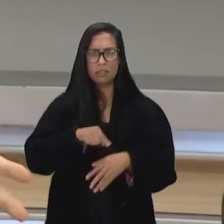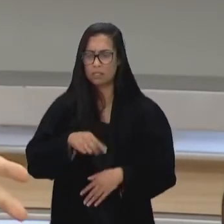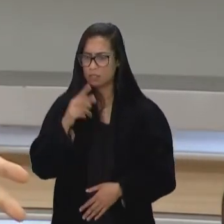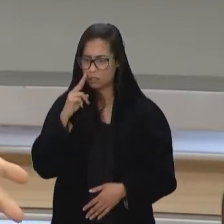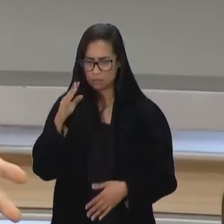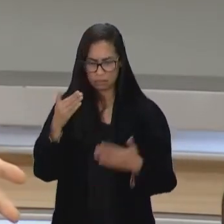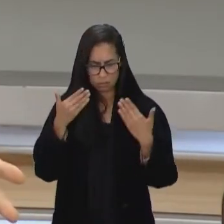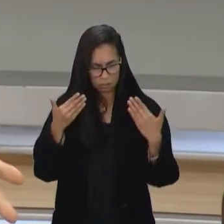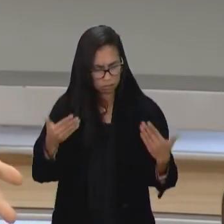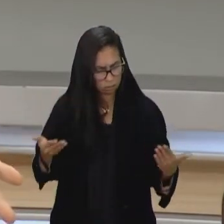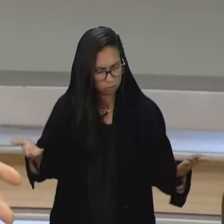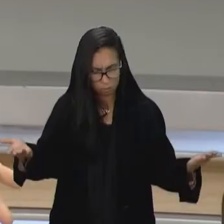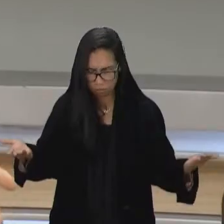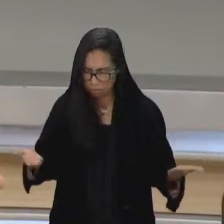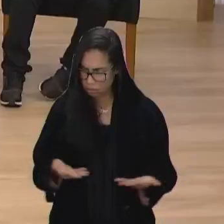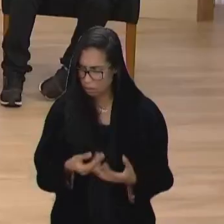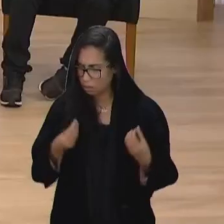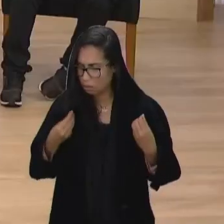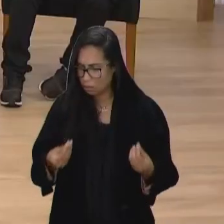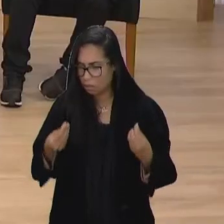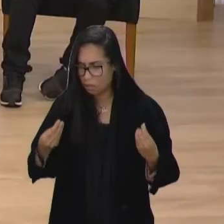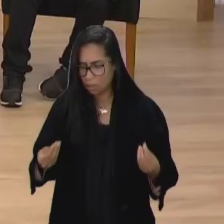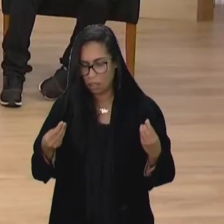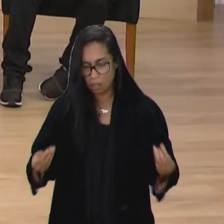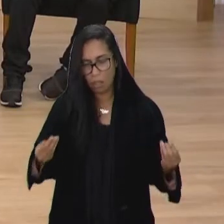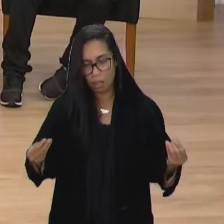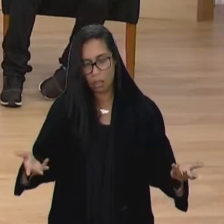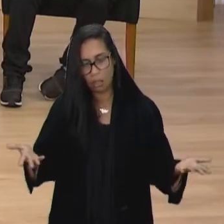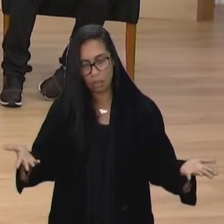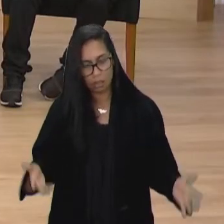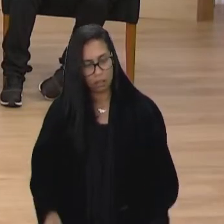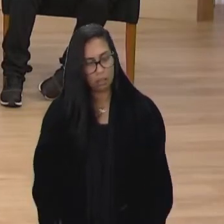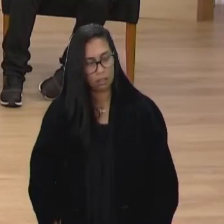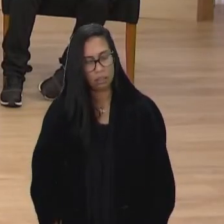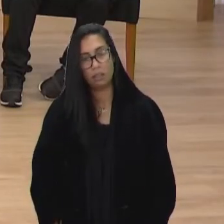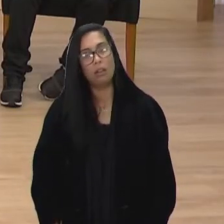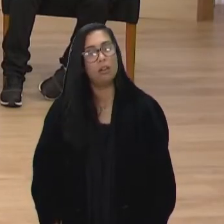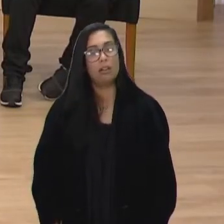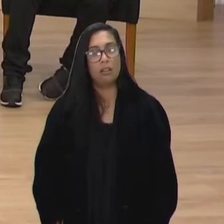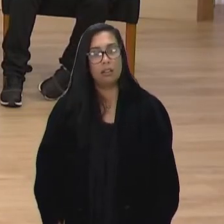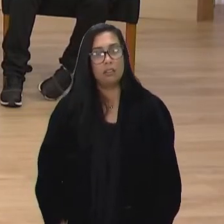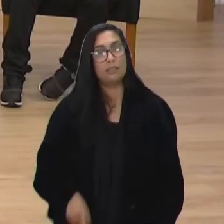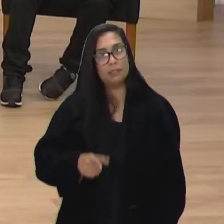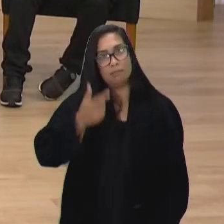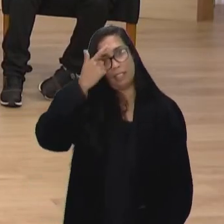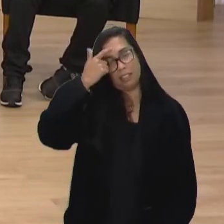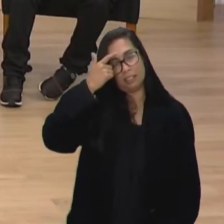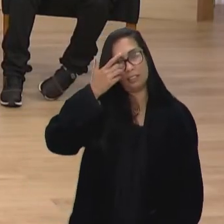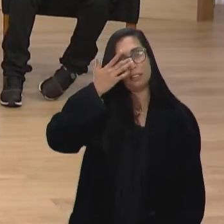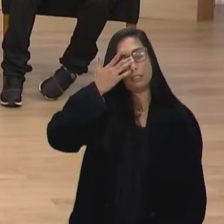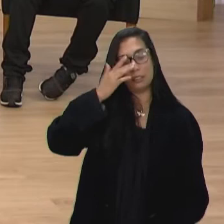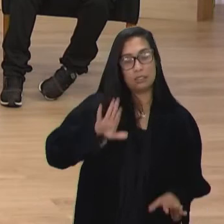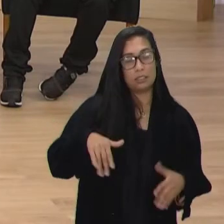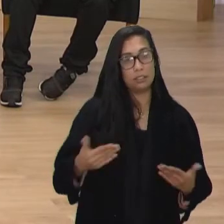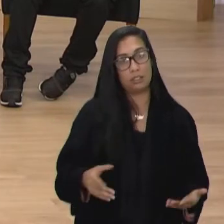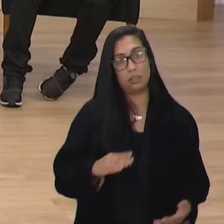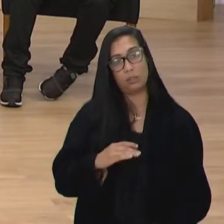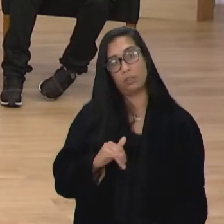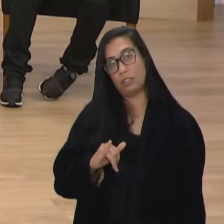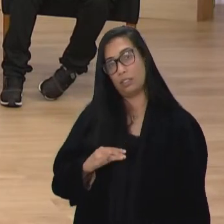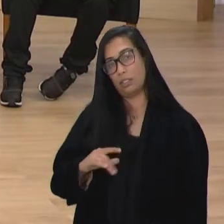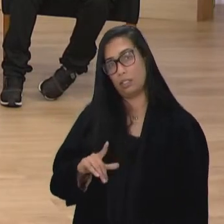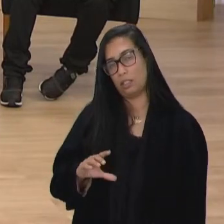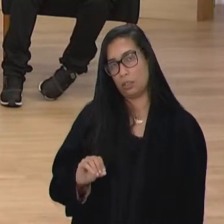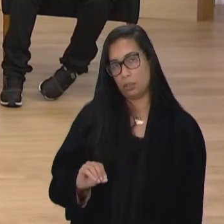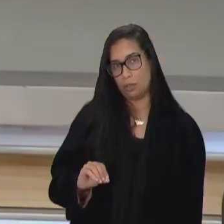começo? Todas as vezes. Então, por que acontece? Aí, o ciclo de Sternberg é uma forma da gente